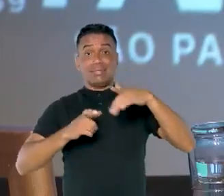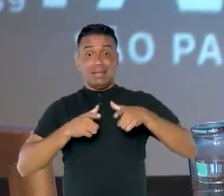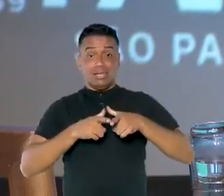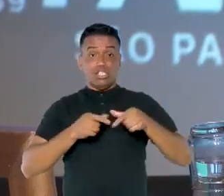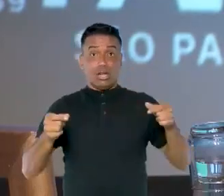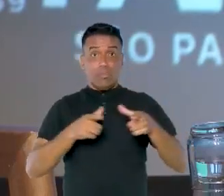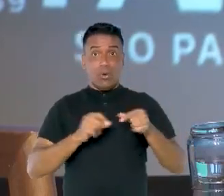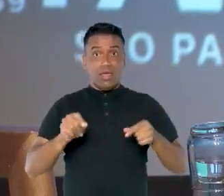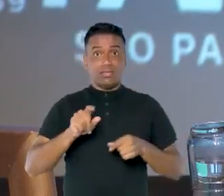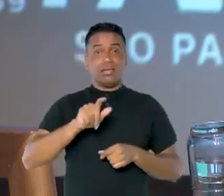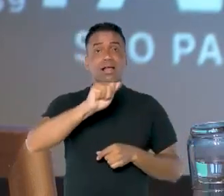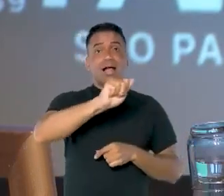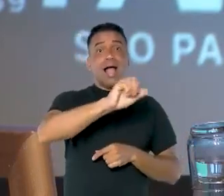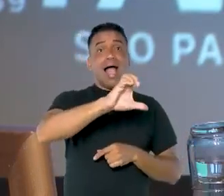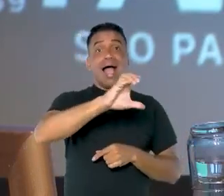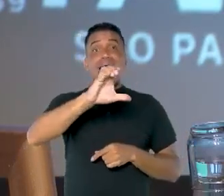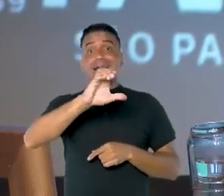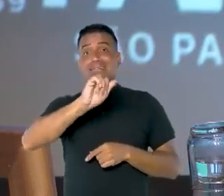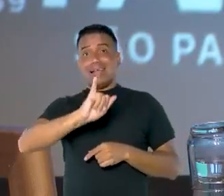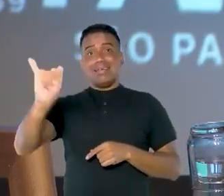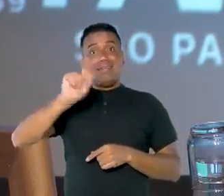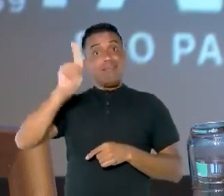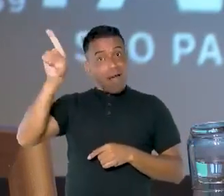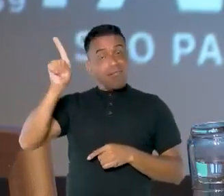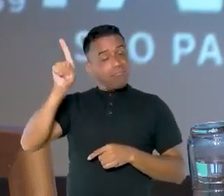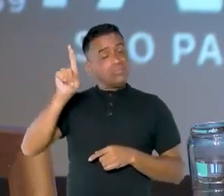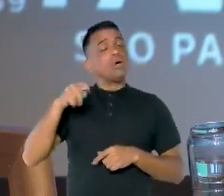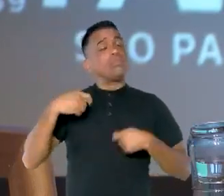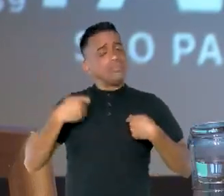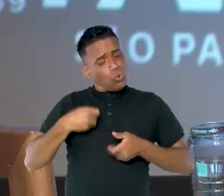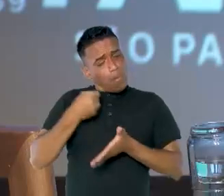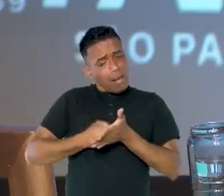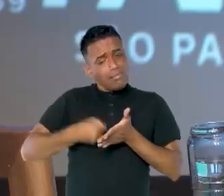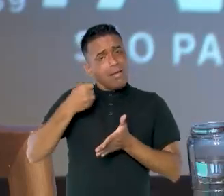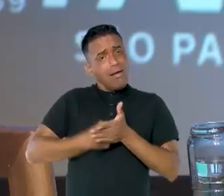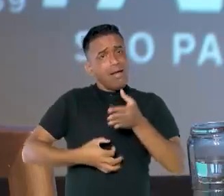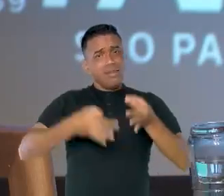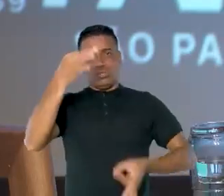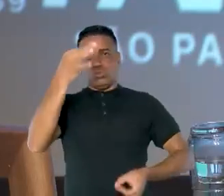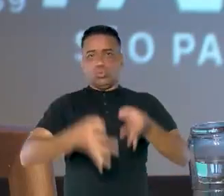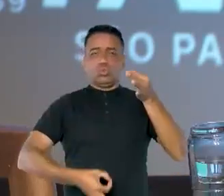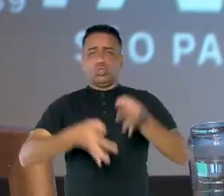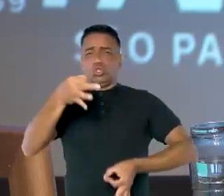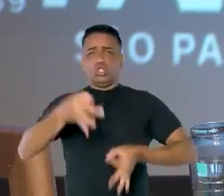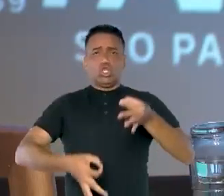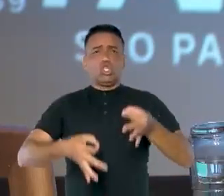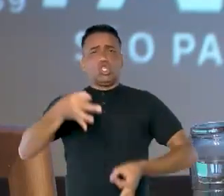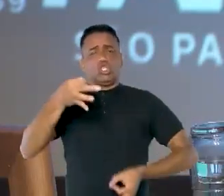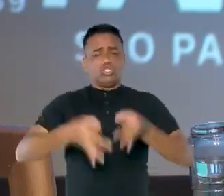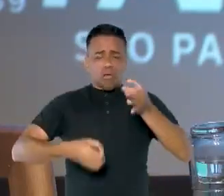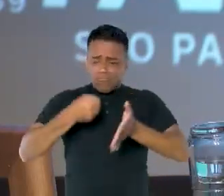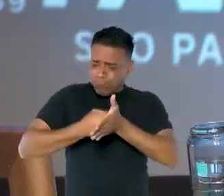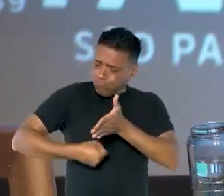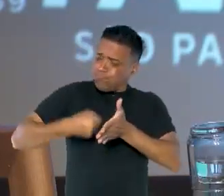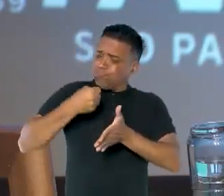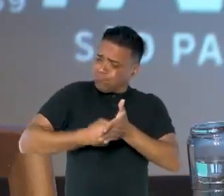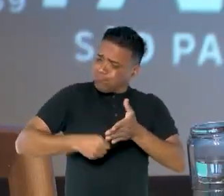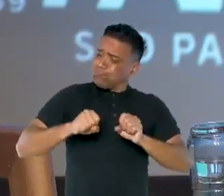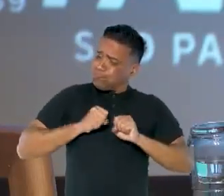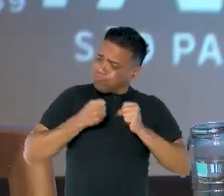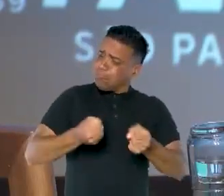e se chamava açaí lá. Então, foi necessária uma batalha judicial para que esse